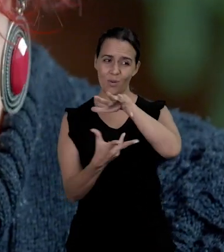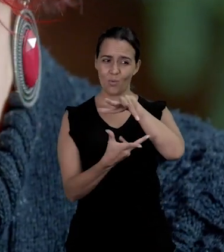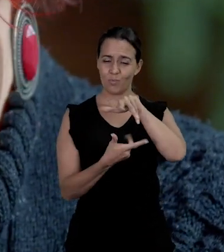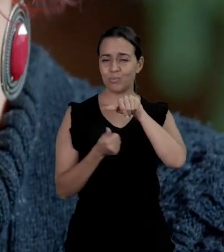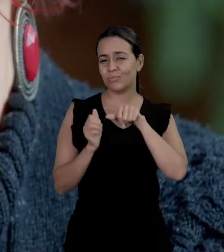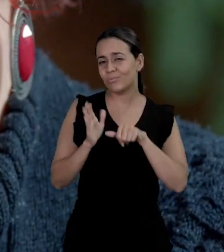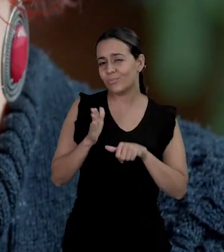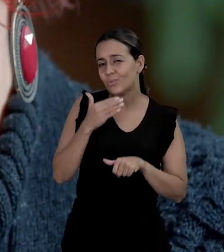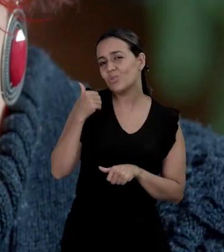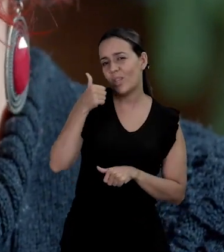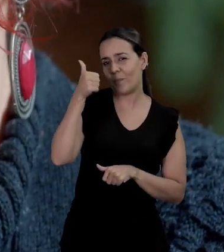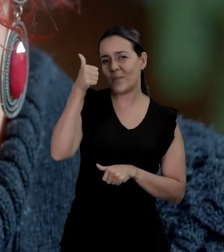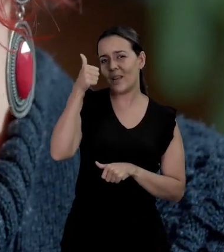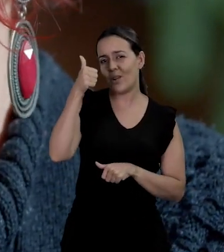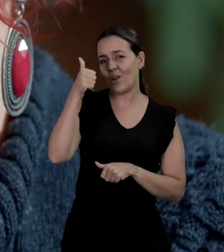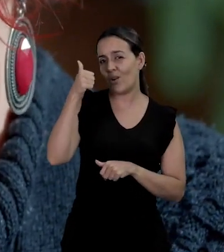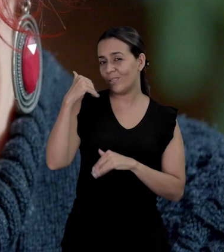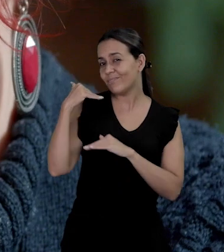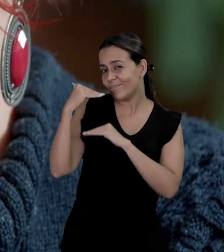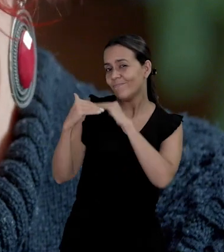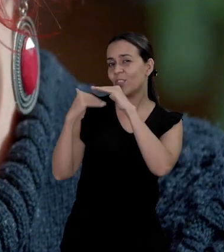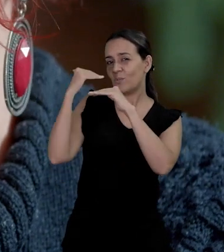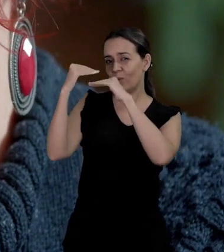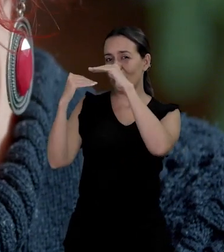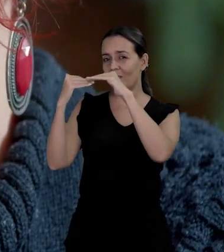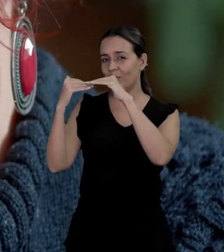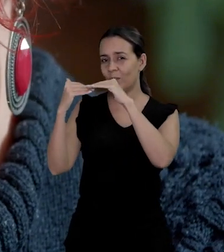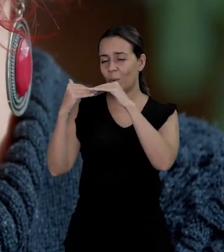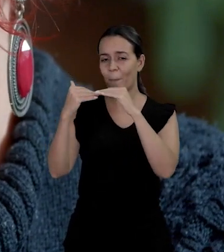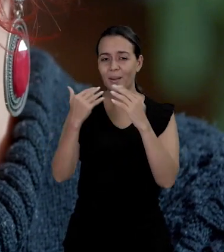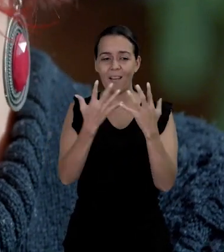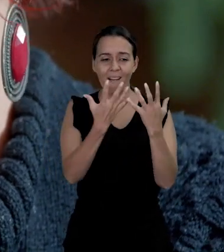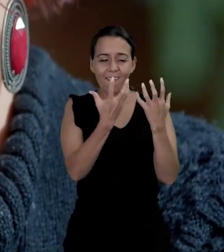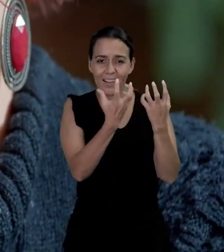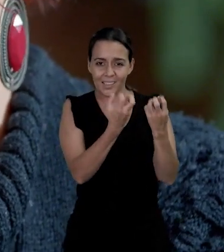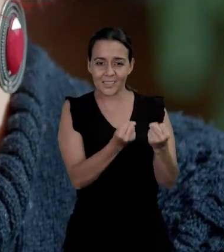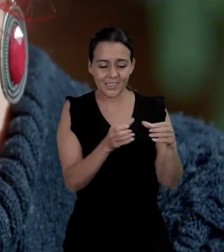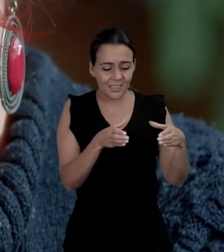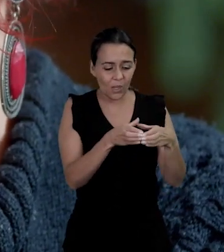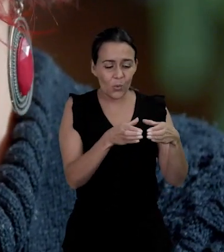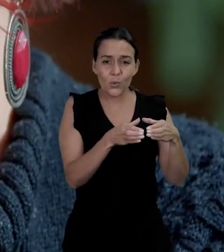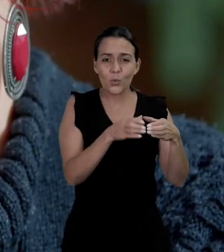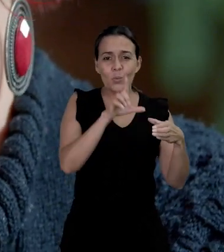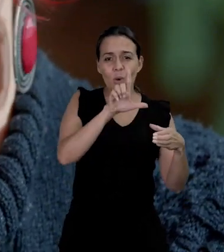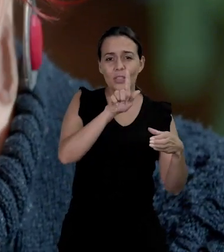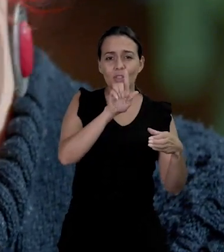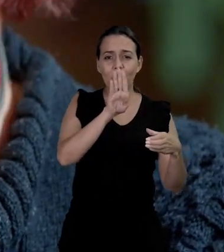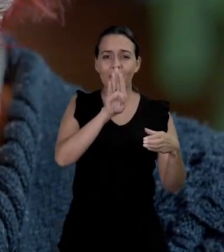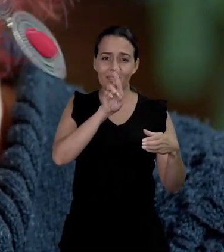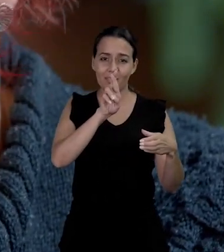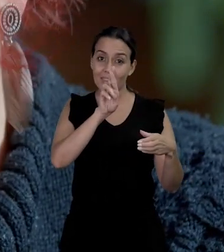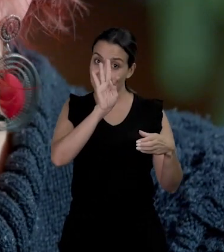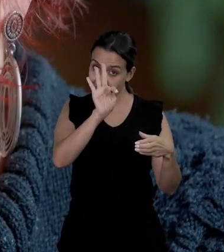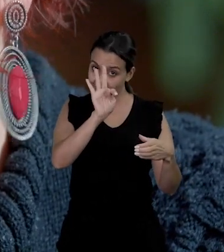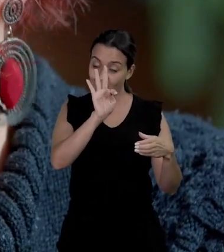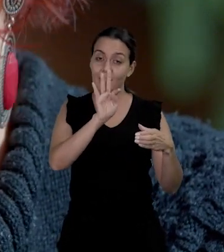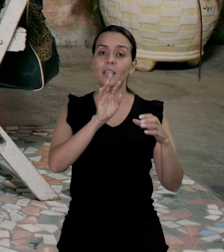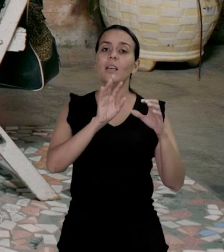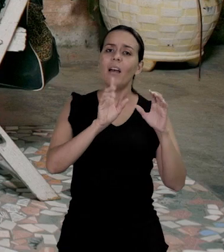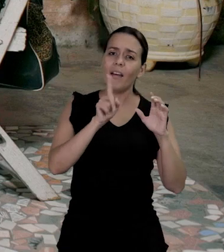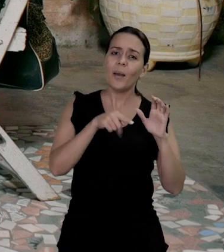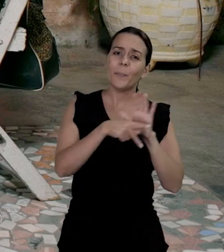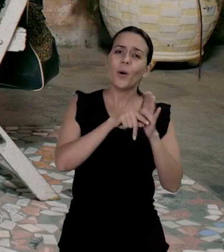melhor? A gente está evoluindo para a aceitação das pessoas LGBT, da diferença em